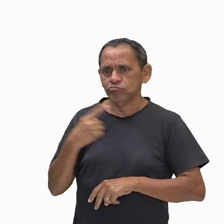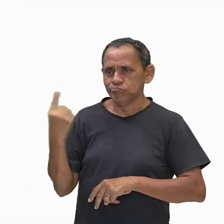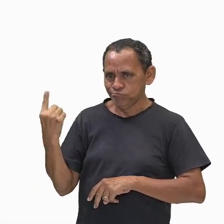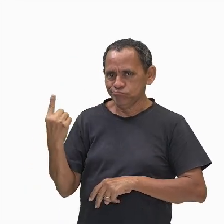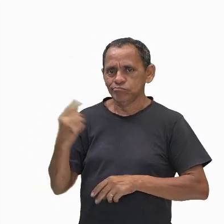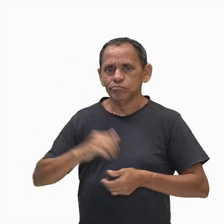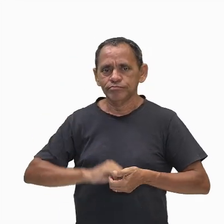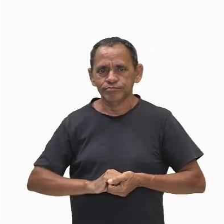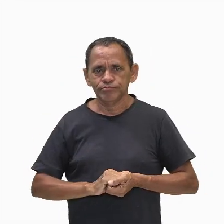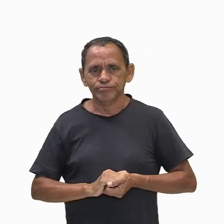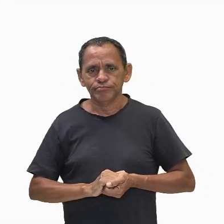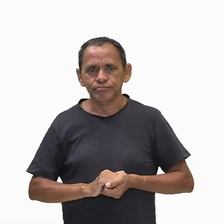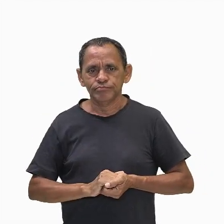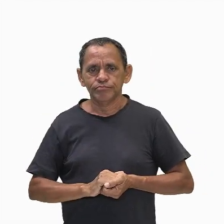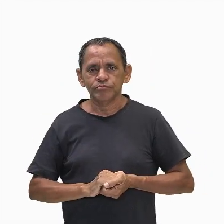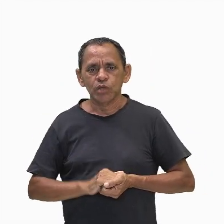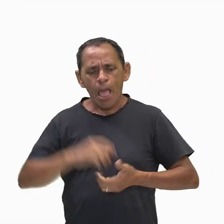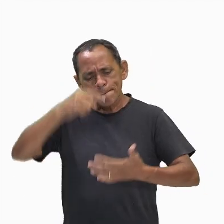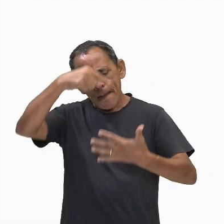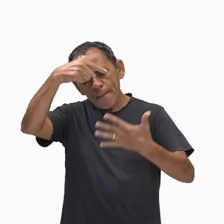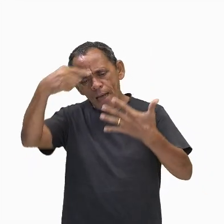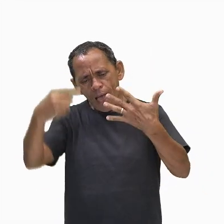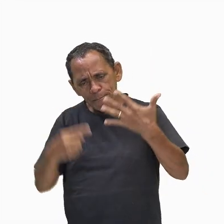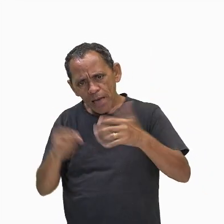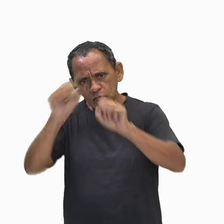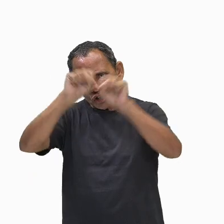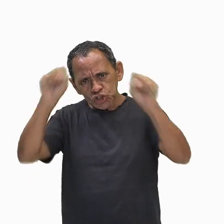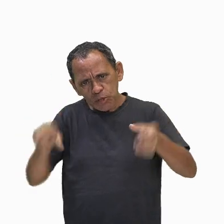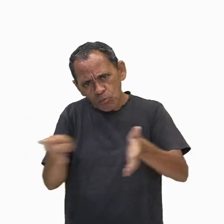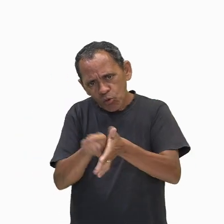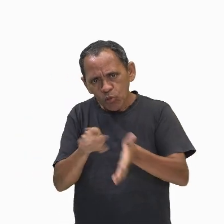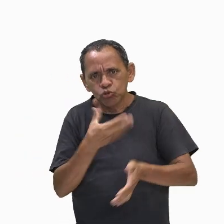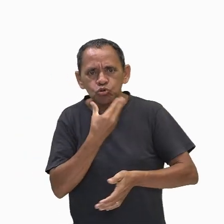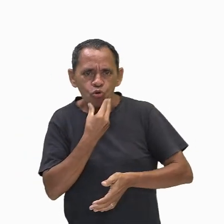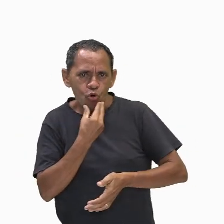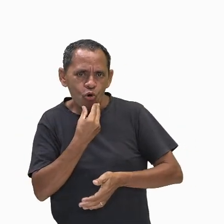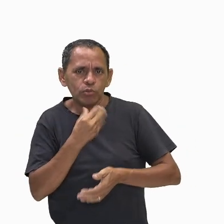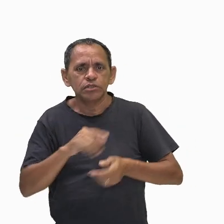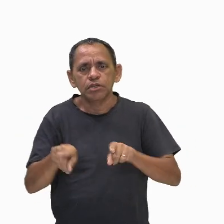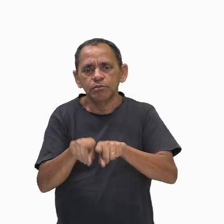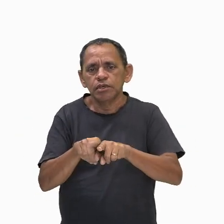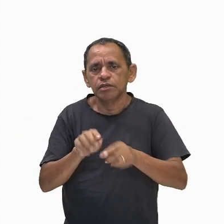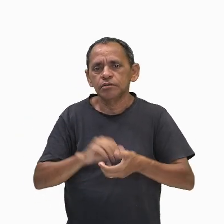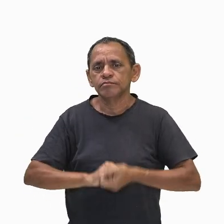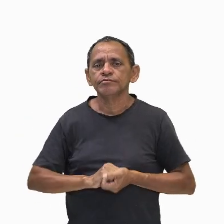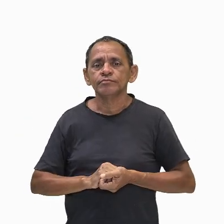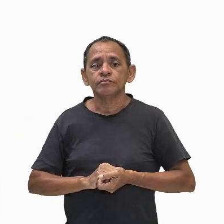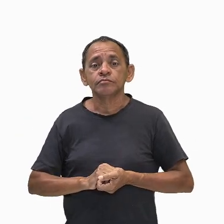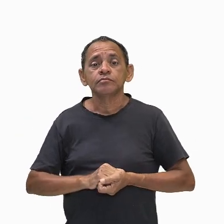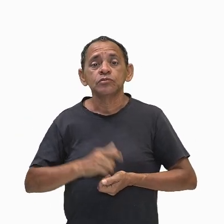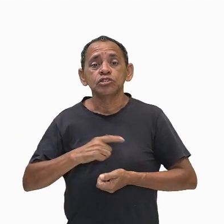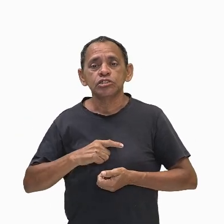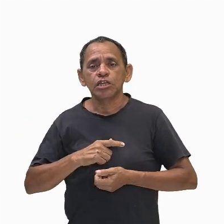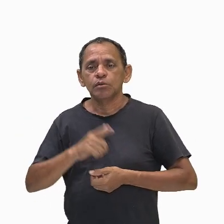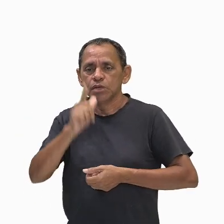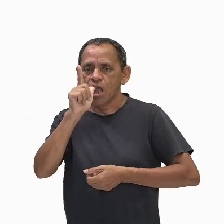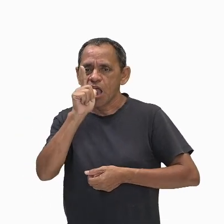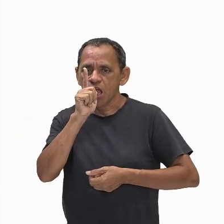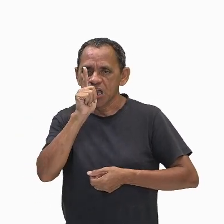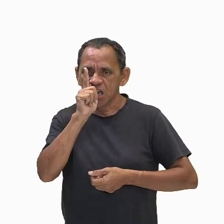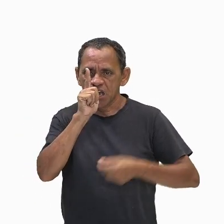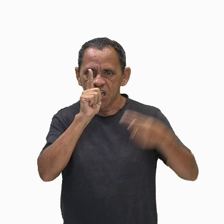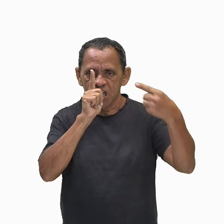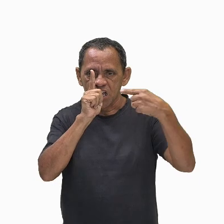né, dos componentes do sistema reprodutor masculino. E aí nós temos o pênis, órgão